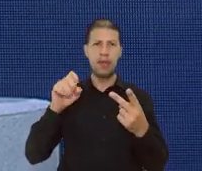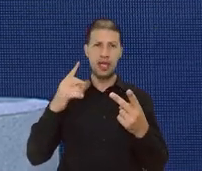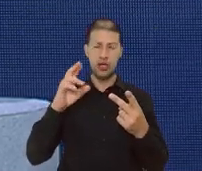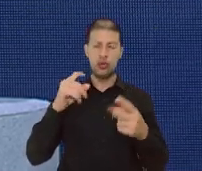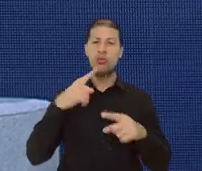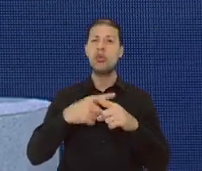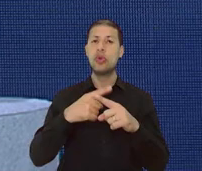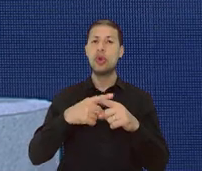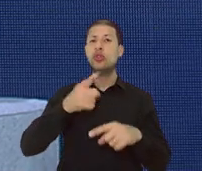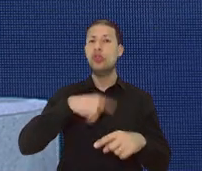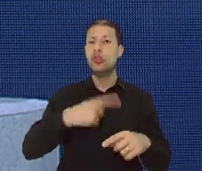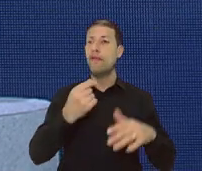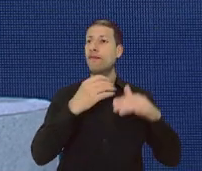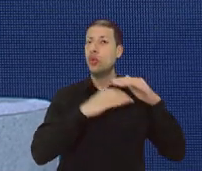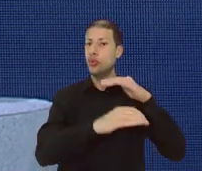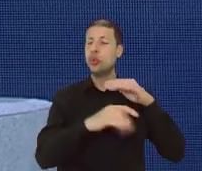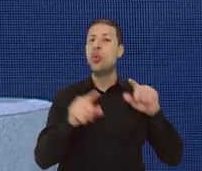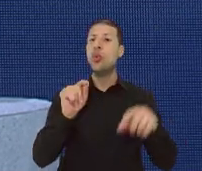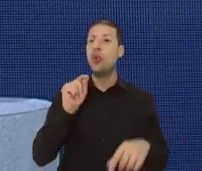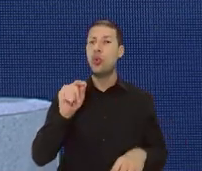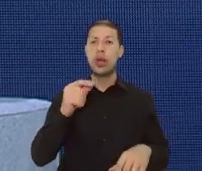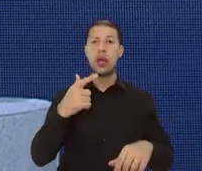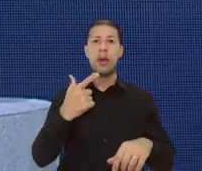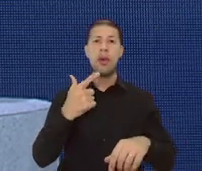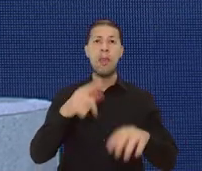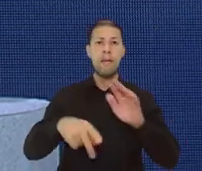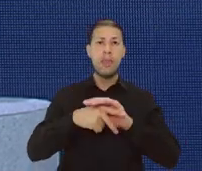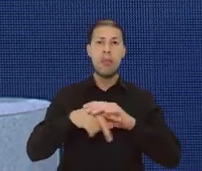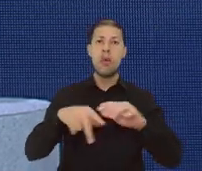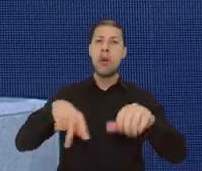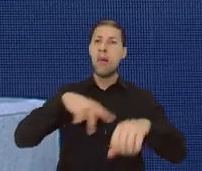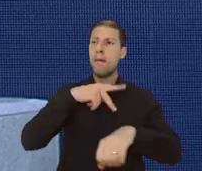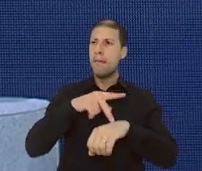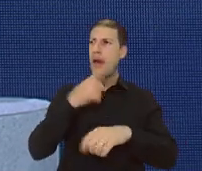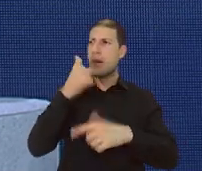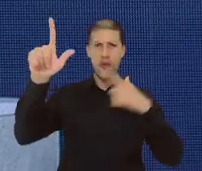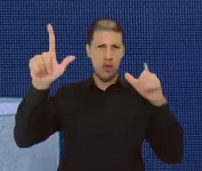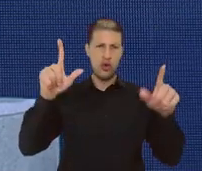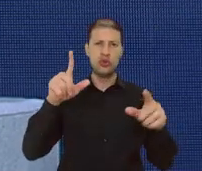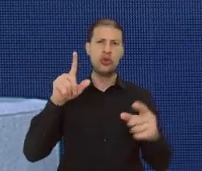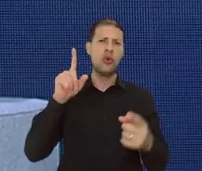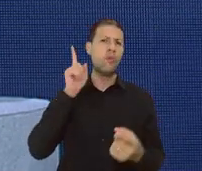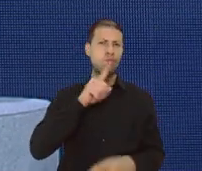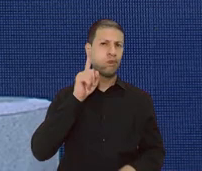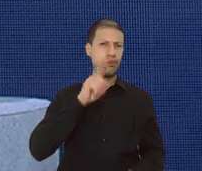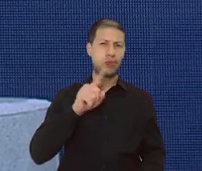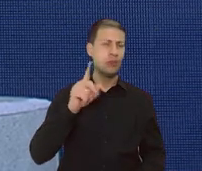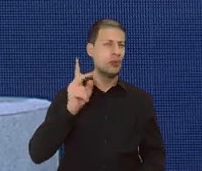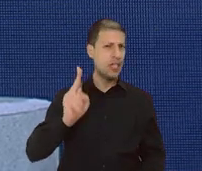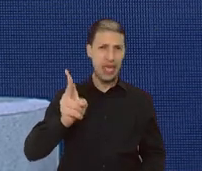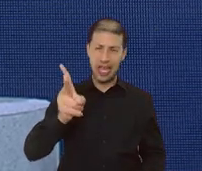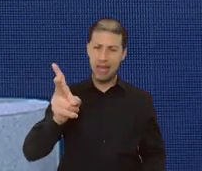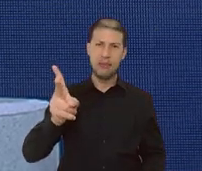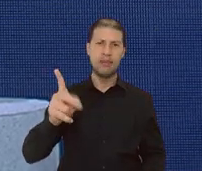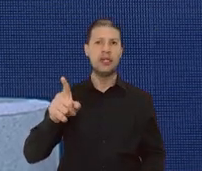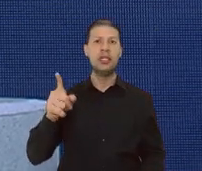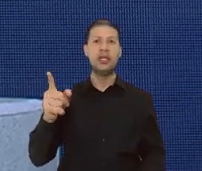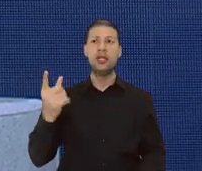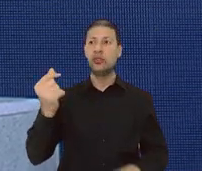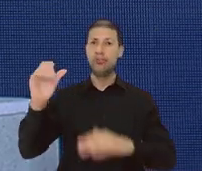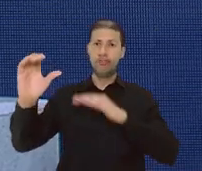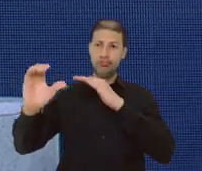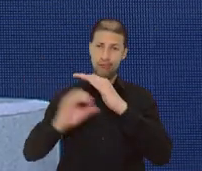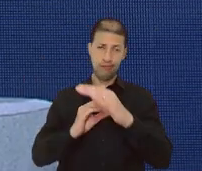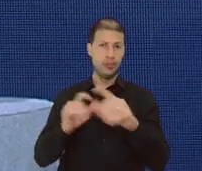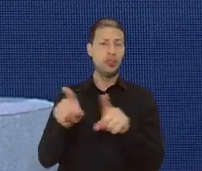a gente investe desde sempre muito em Estados Unidos e os nossos retornos eles também absorveram parte dessa dinâmica